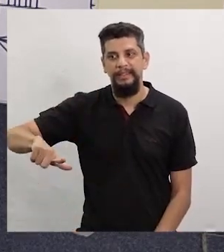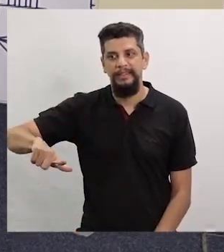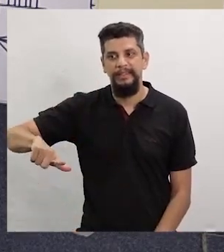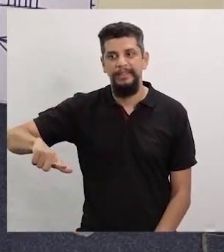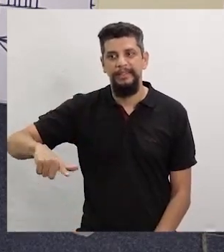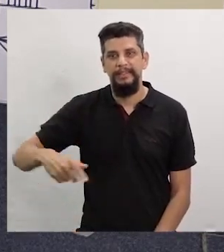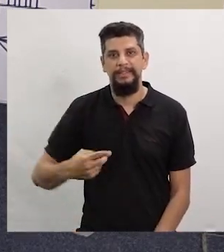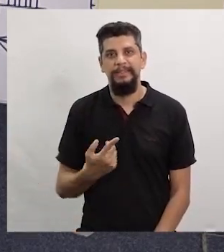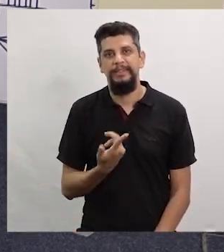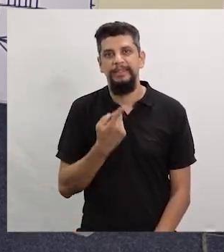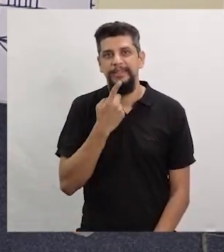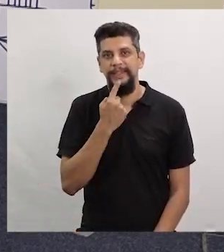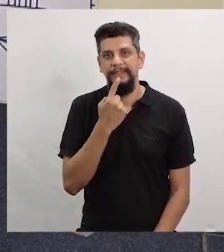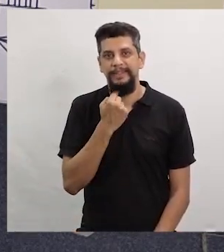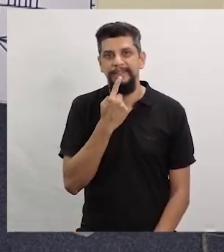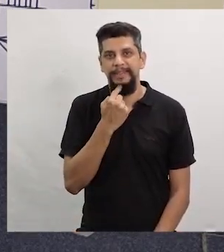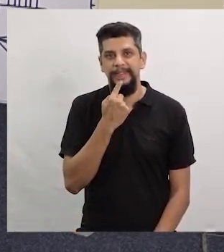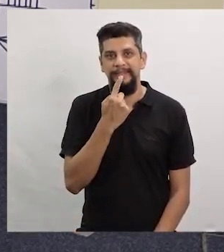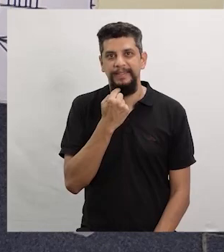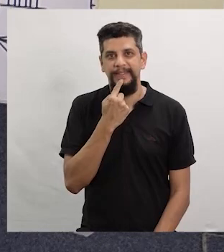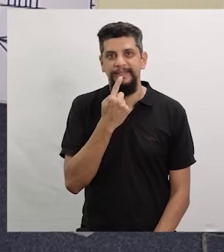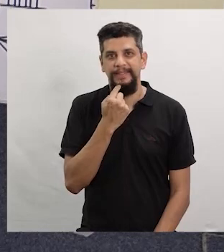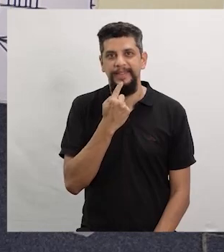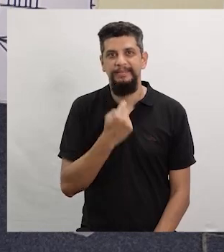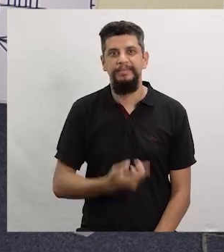novo foi lá